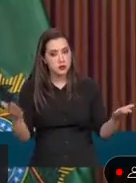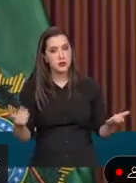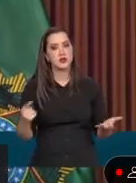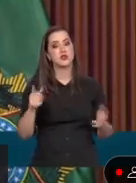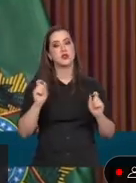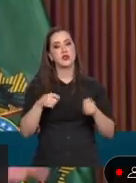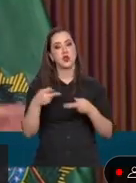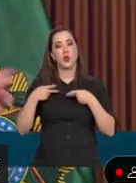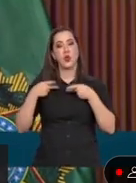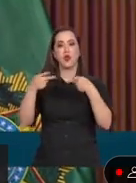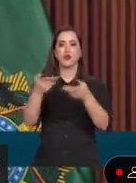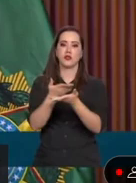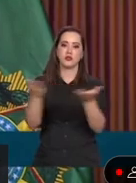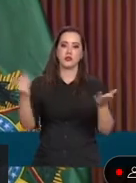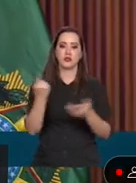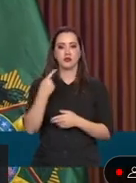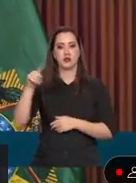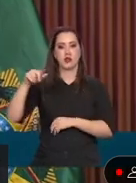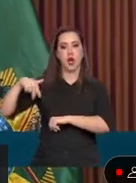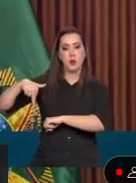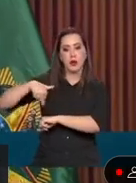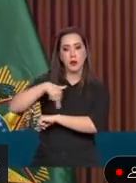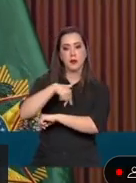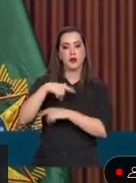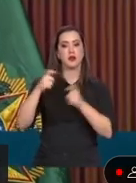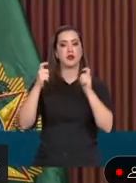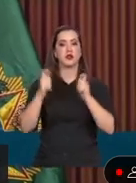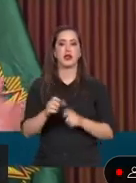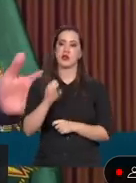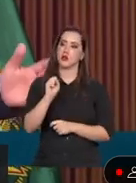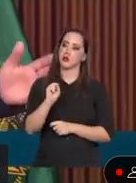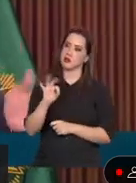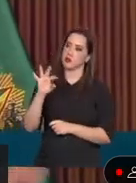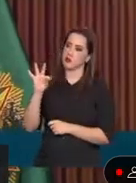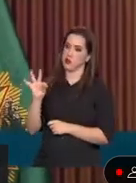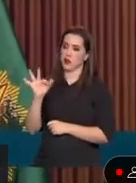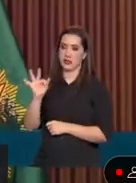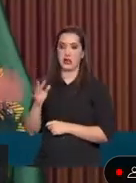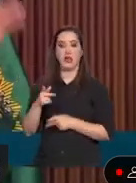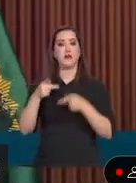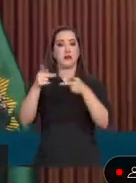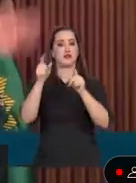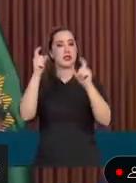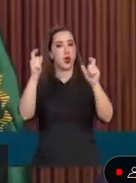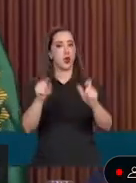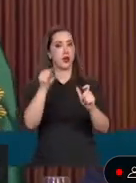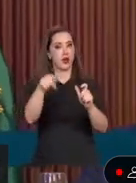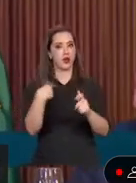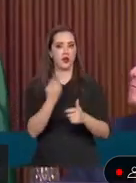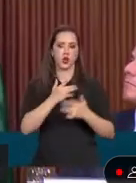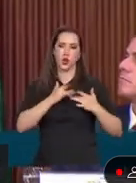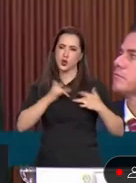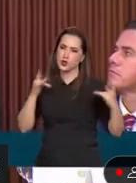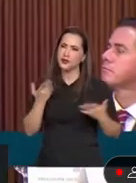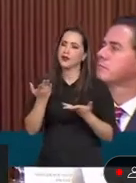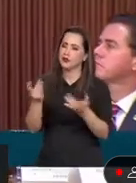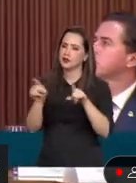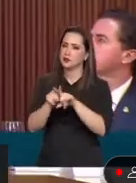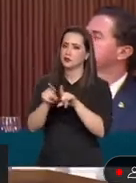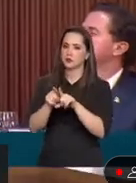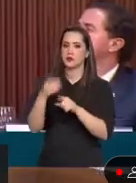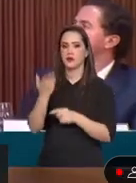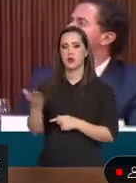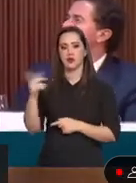eu convido vocês agora para ir a pé até a Suprema Corte para fazer uma visita e nossa solidariedade à